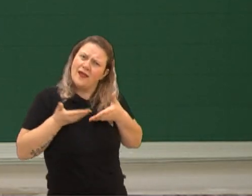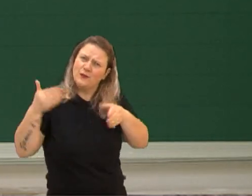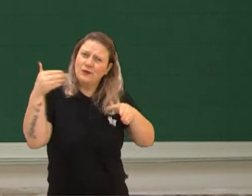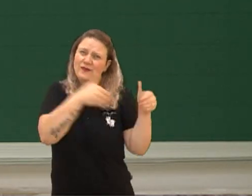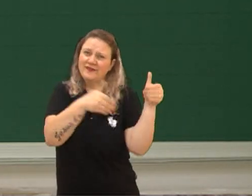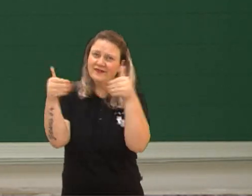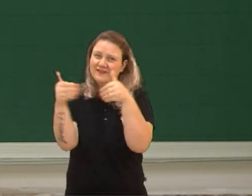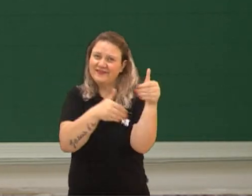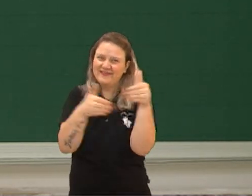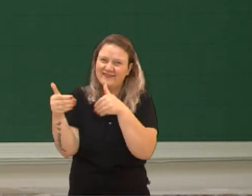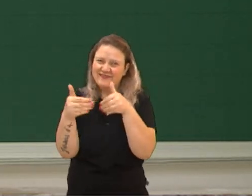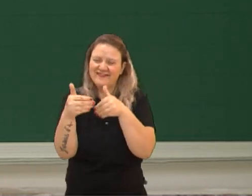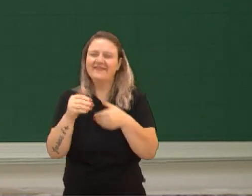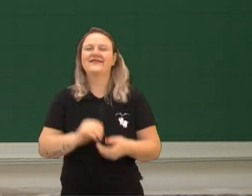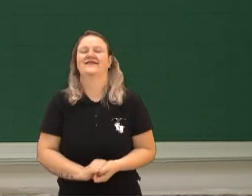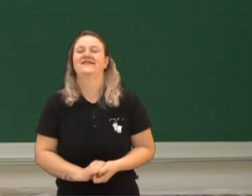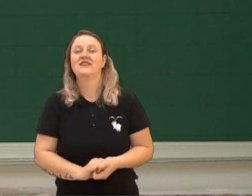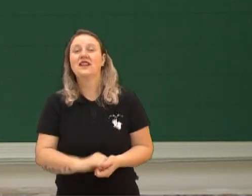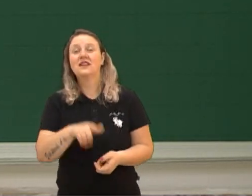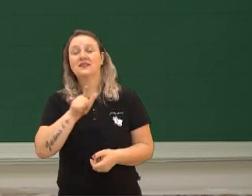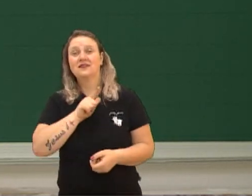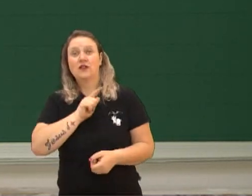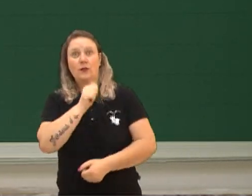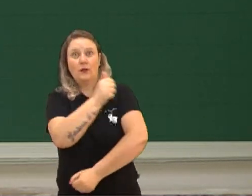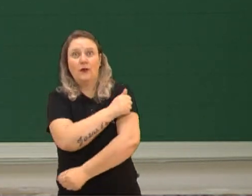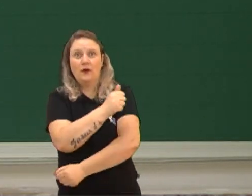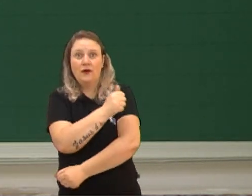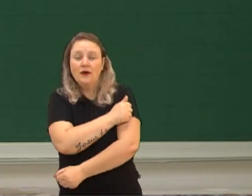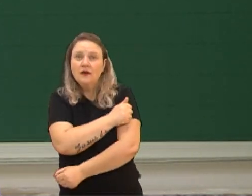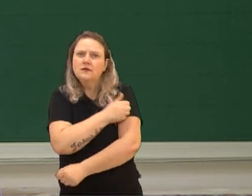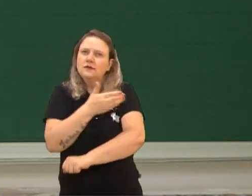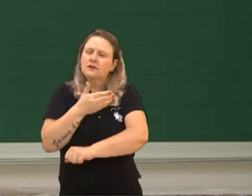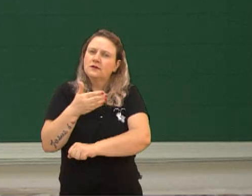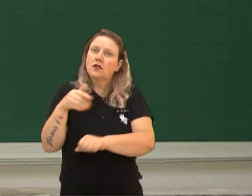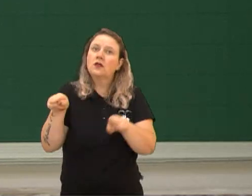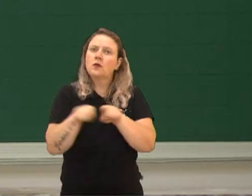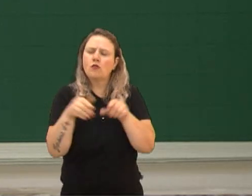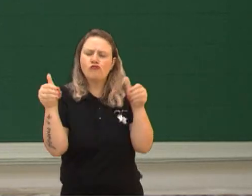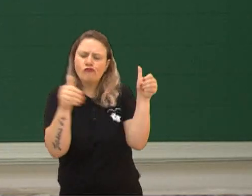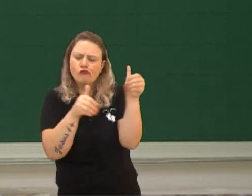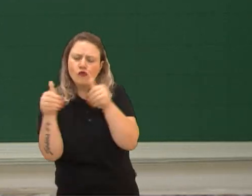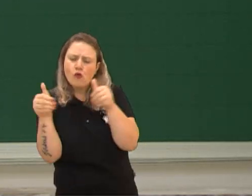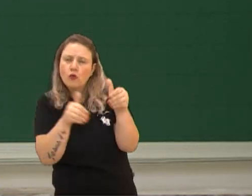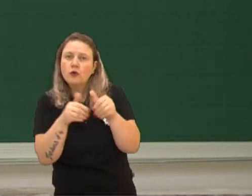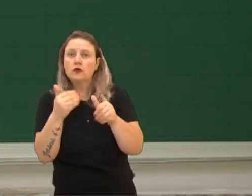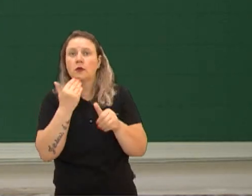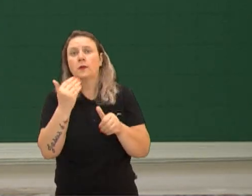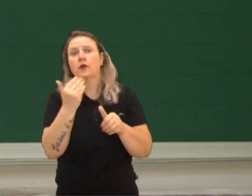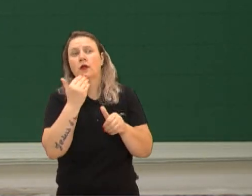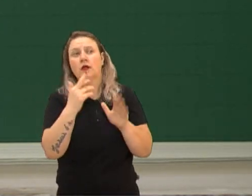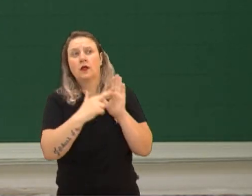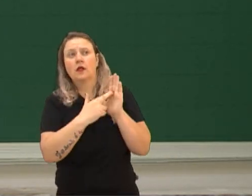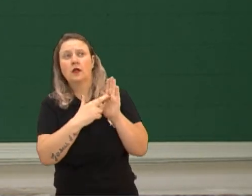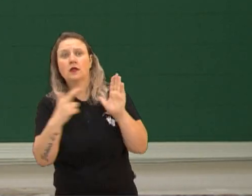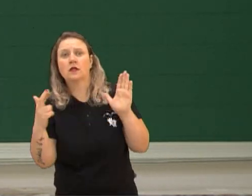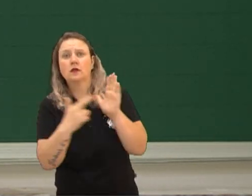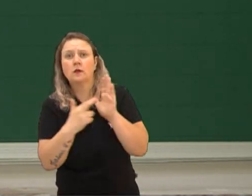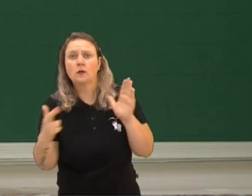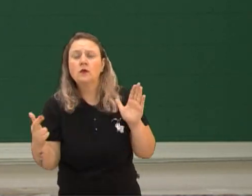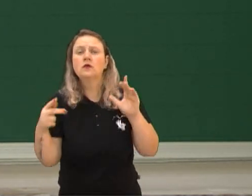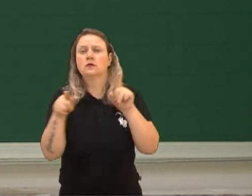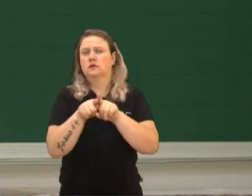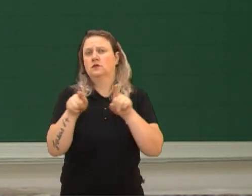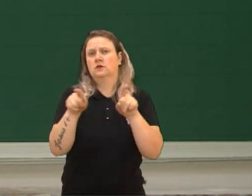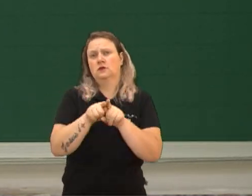conosco. Que mais? Tem muitos alunos aqui participando, tem gente aqui pedindo para responder